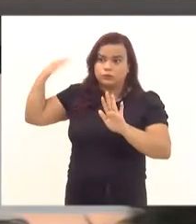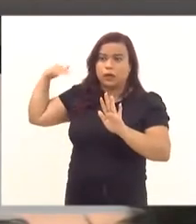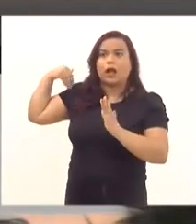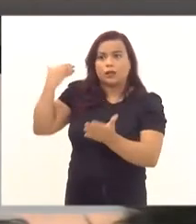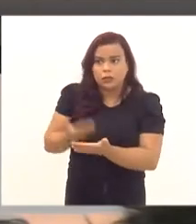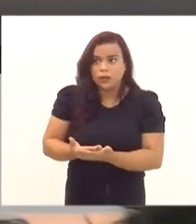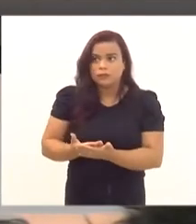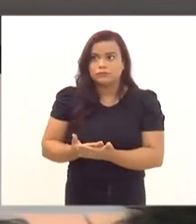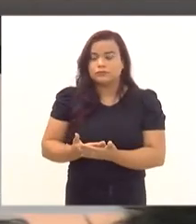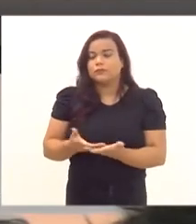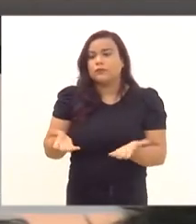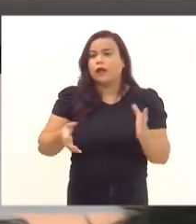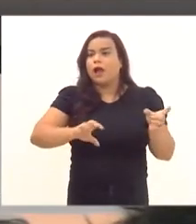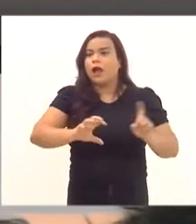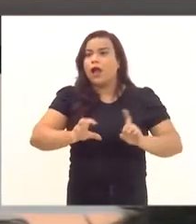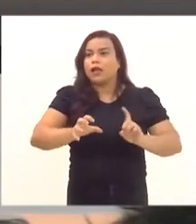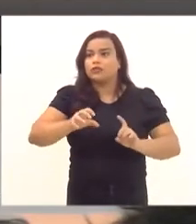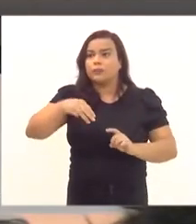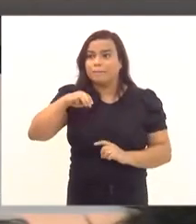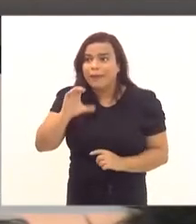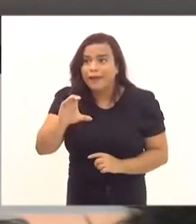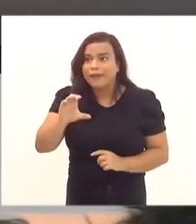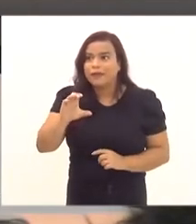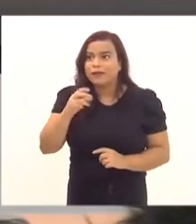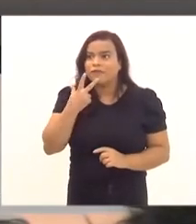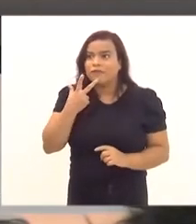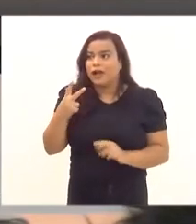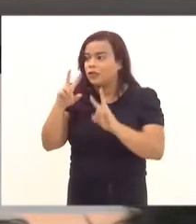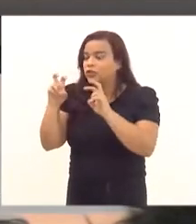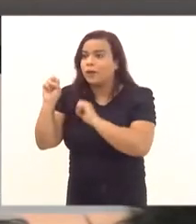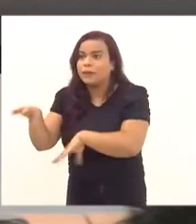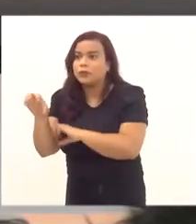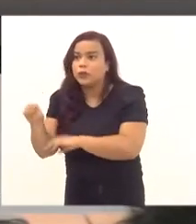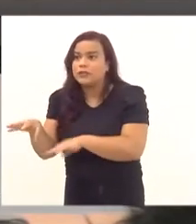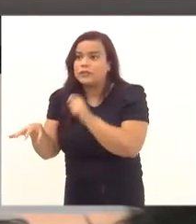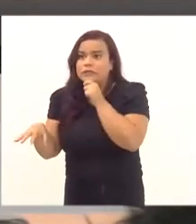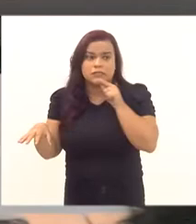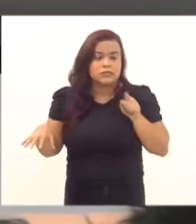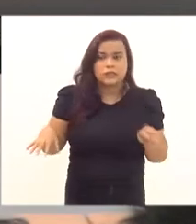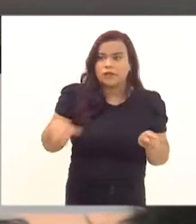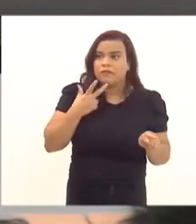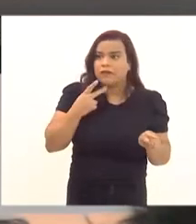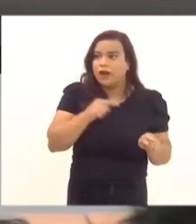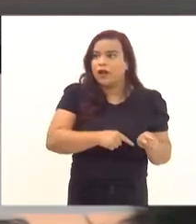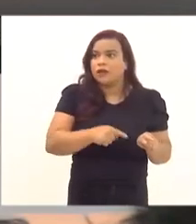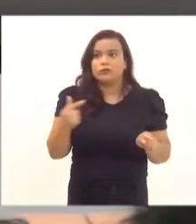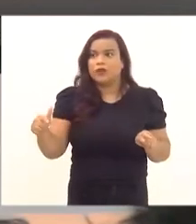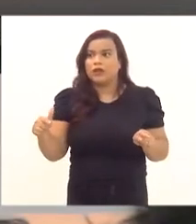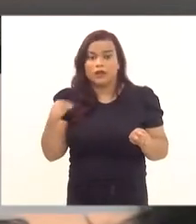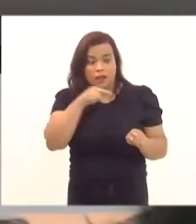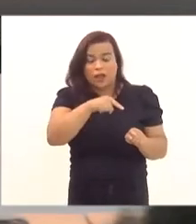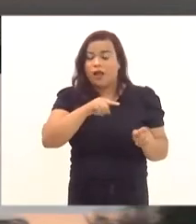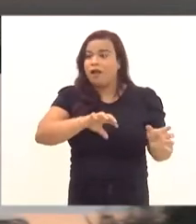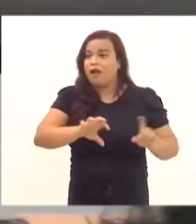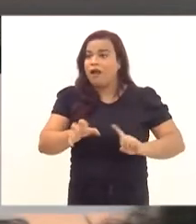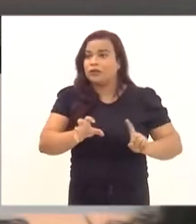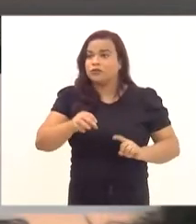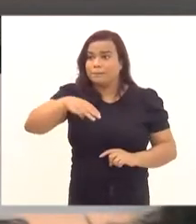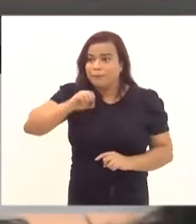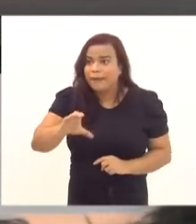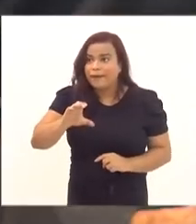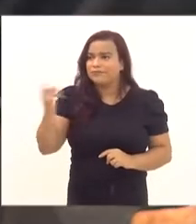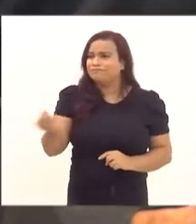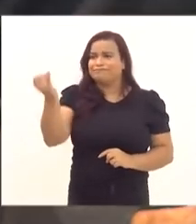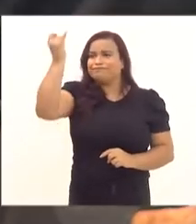pode falar de educação brasileira Você pode falar de educação brasileira sem falar da sem falar da radiofonia educativa sem falar da Rádio MEC portanto